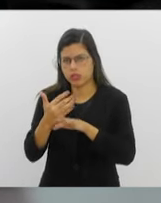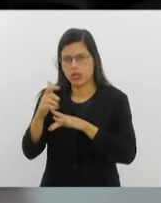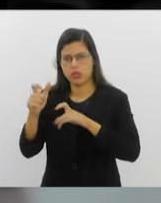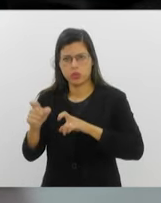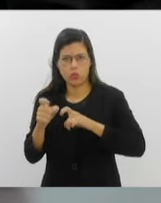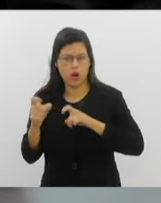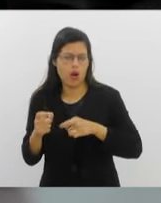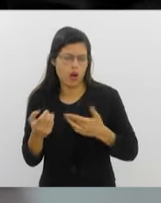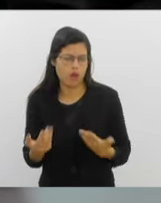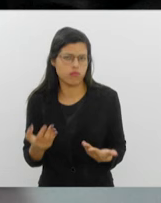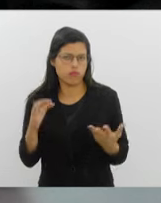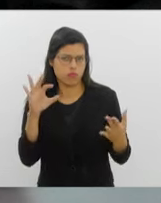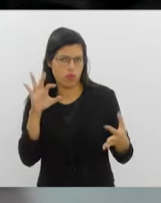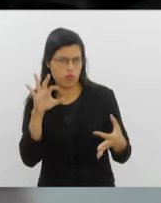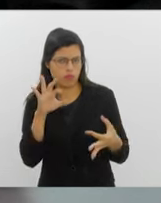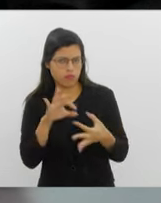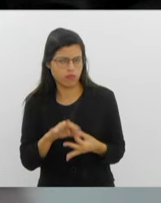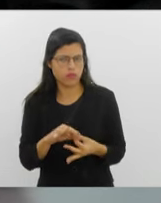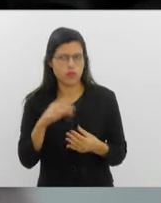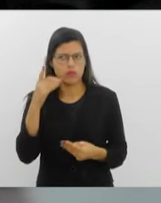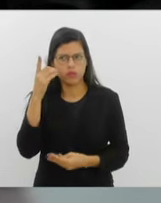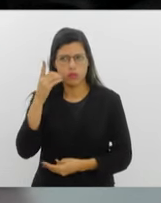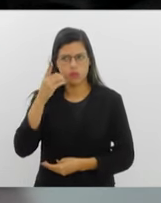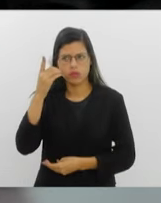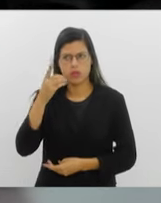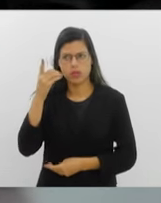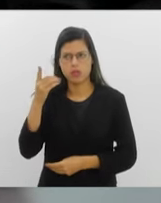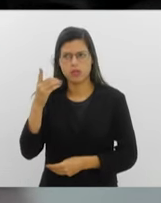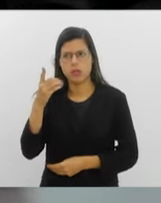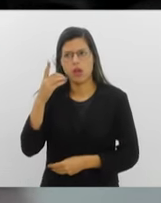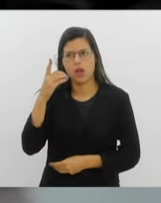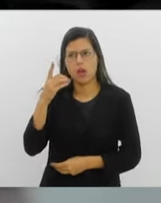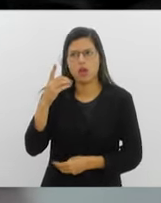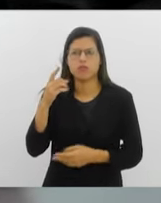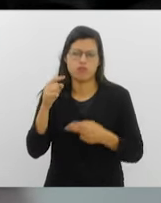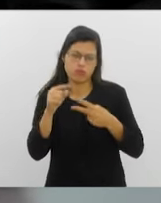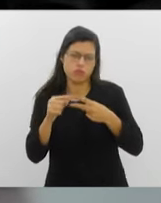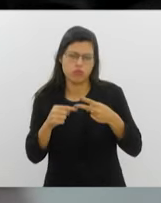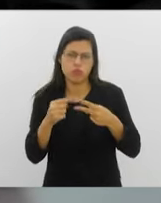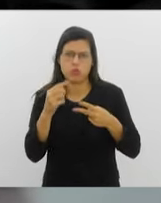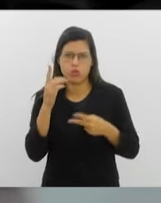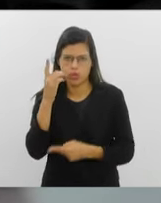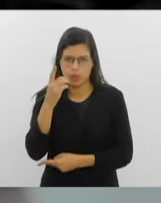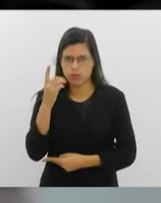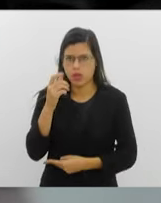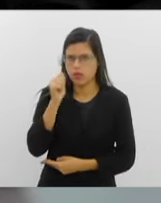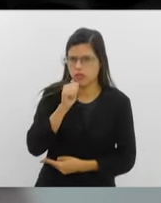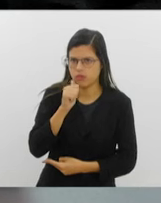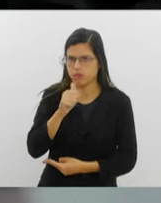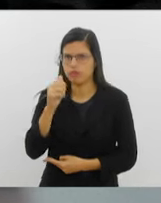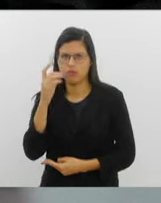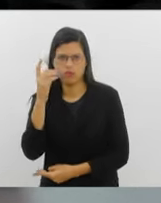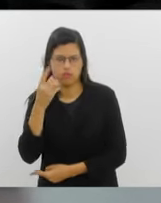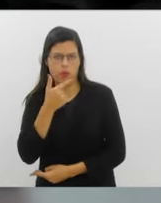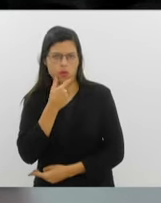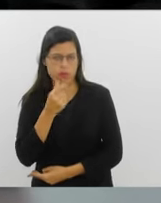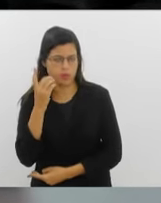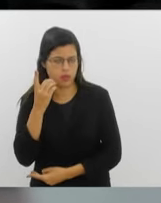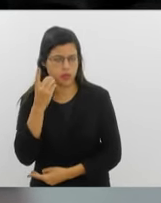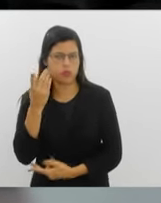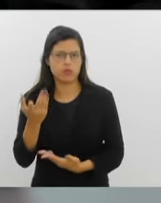aí aos deputados, né, à deputada e ao deputado, de que o projeto é